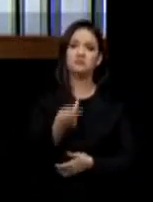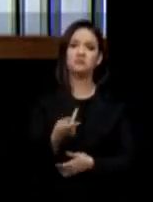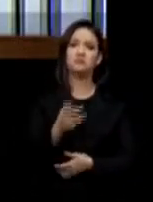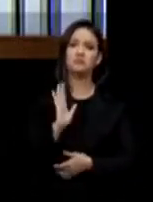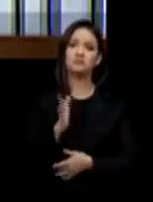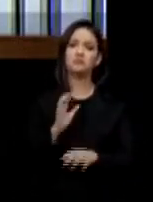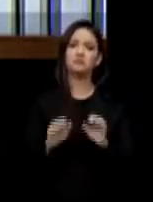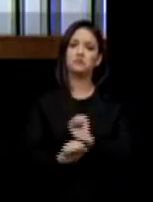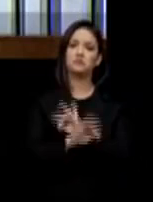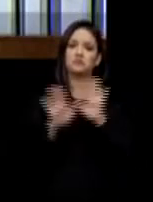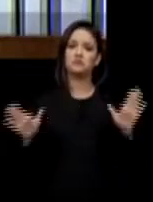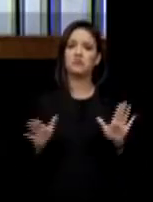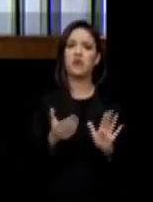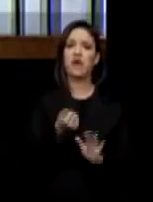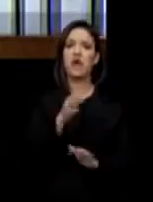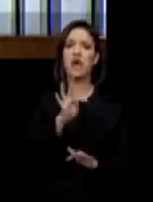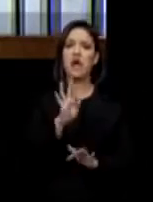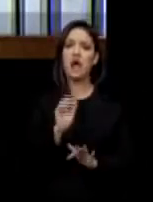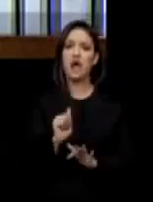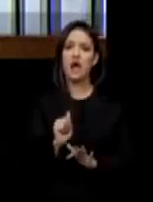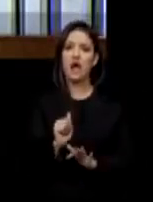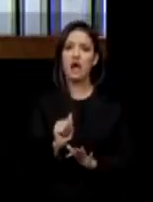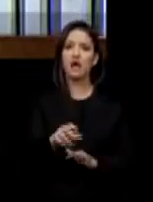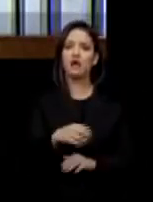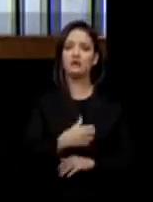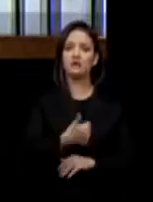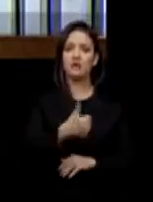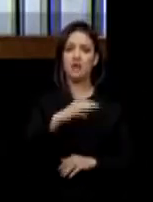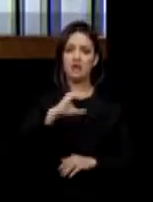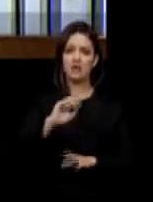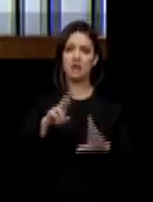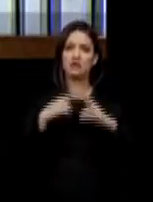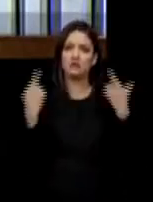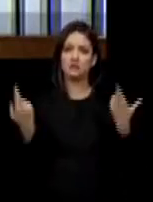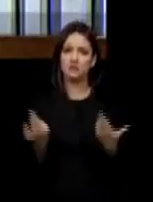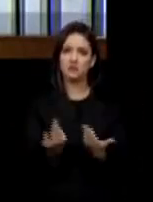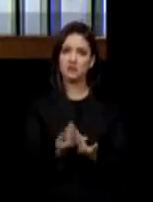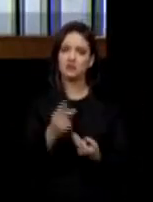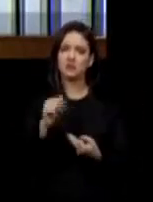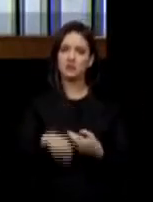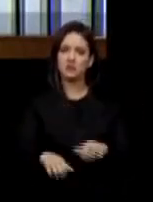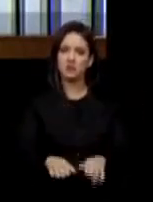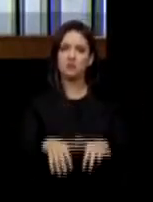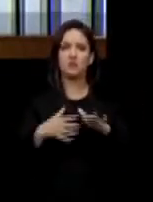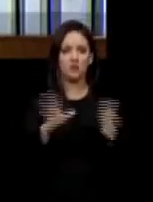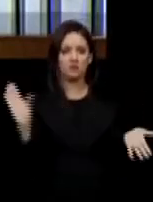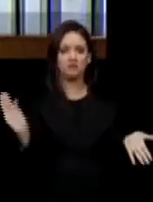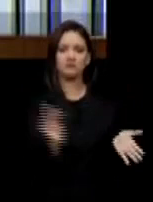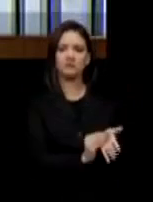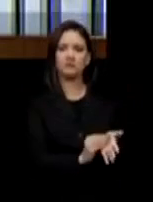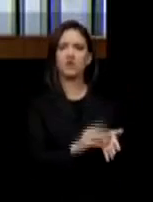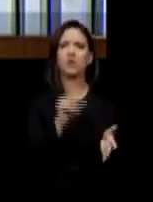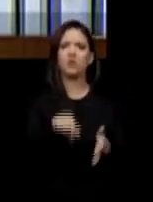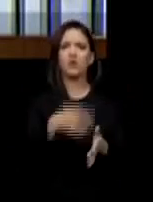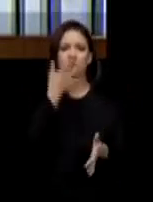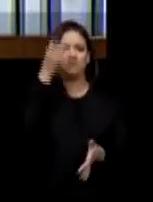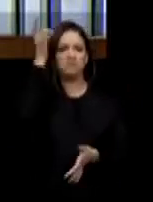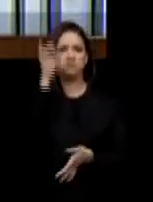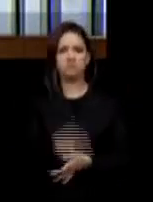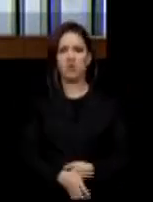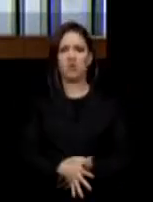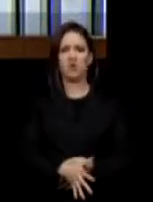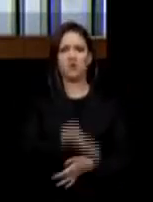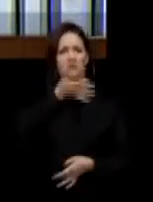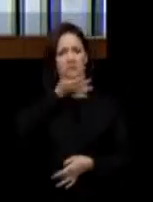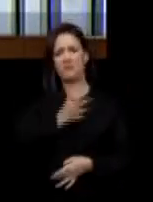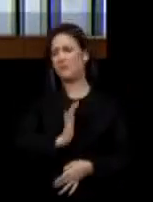registrado na ata desta 10ª sessão ordinária do plenário o nosso repúdio a todo e qualquer